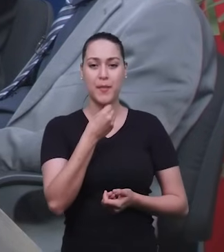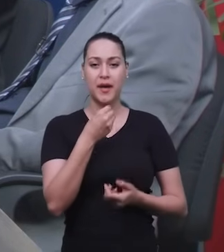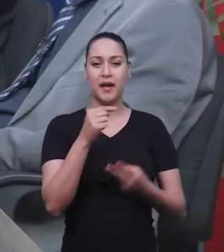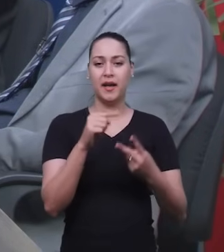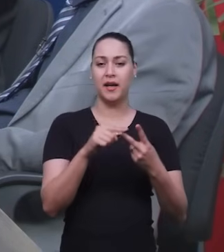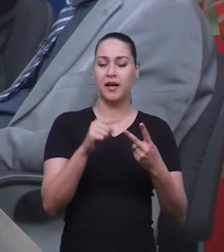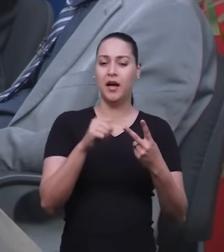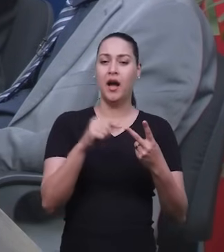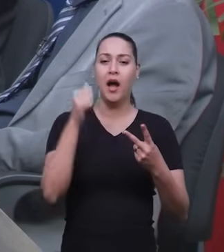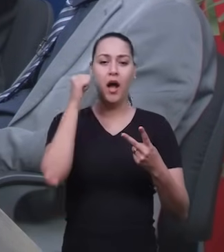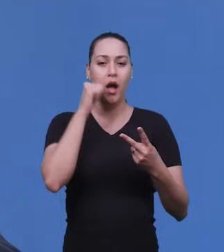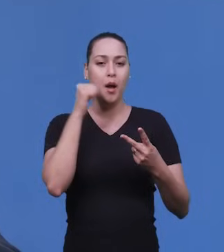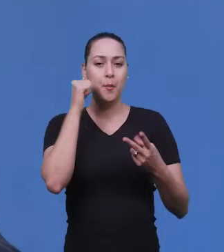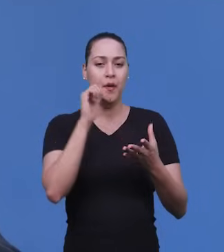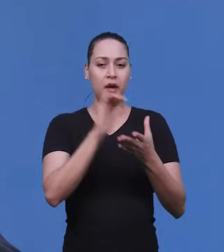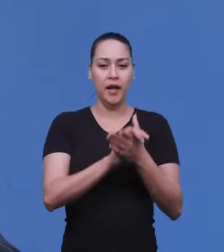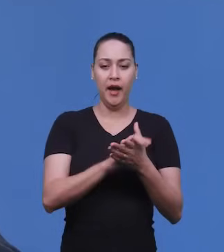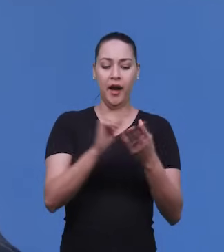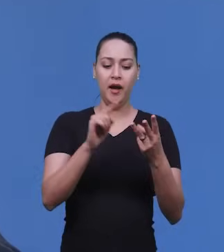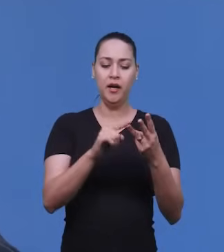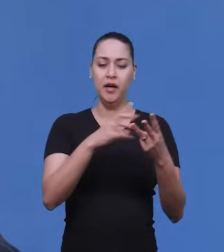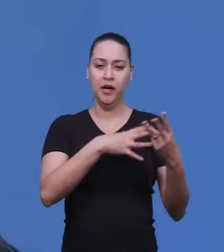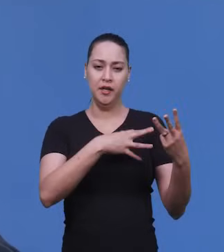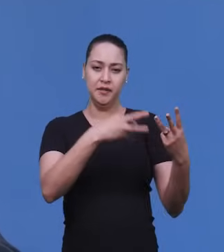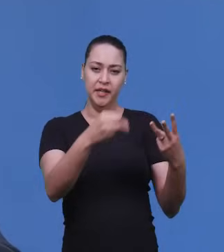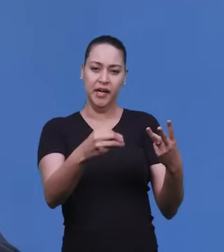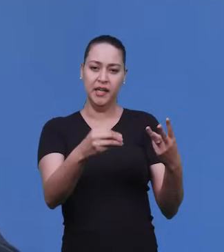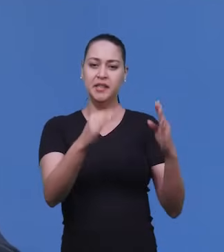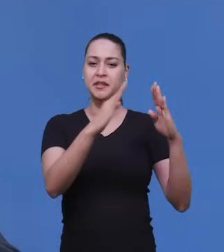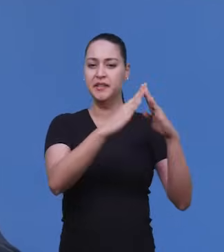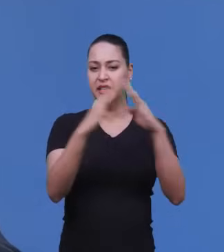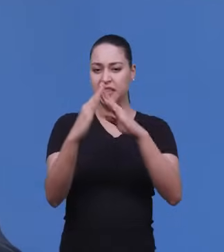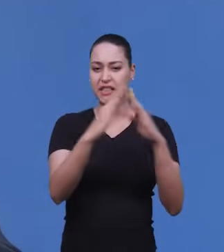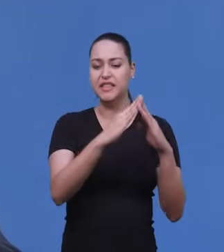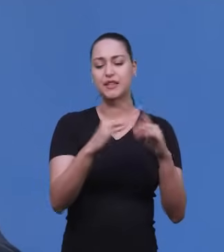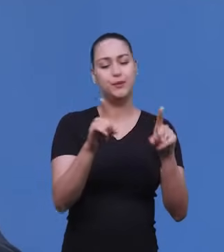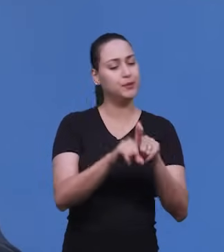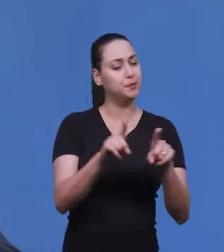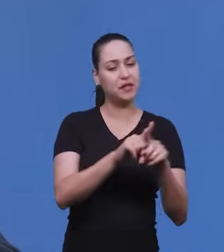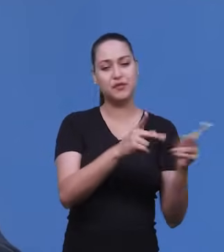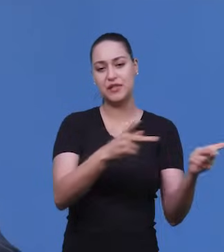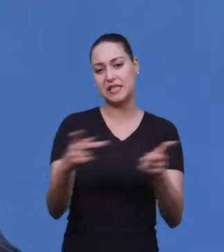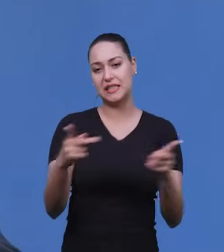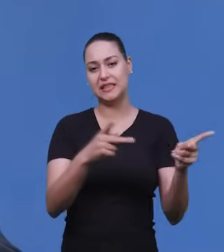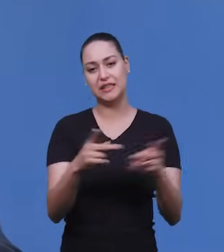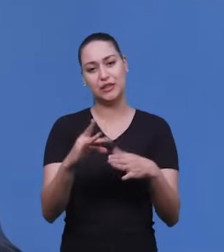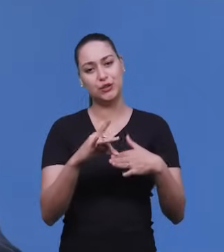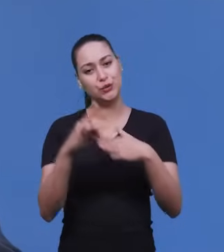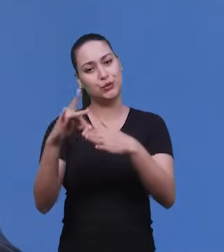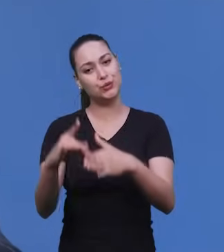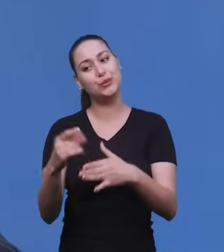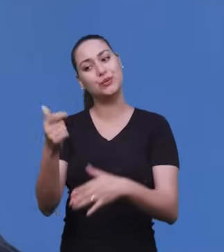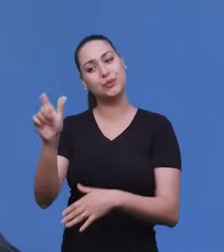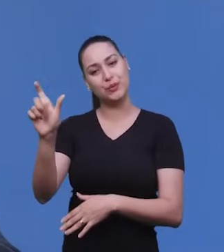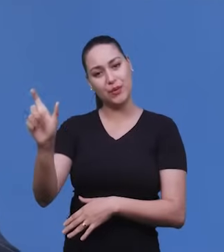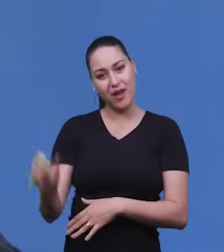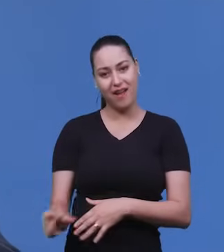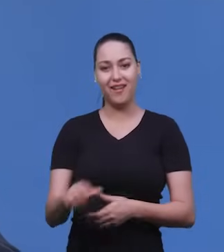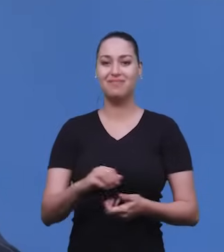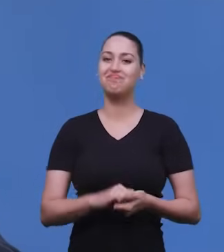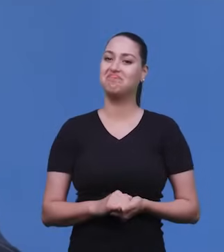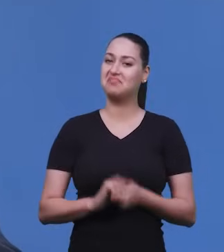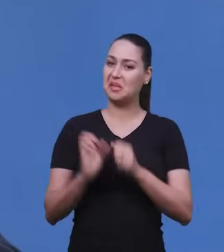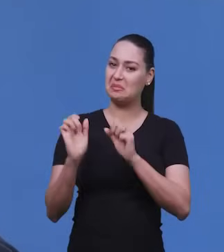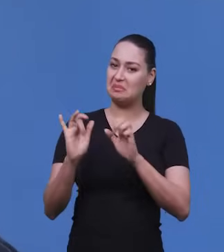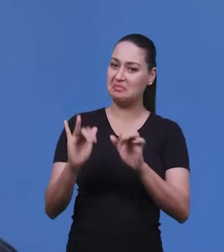a filha, e está levando vários visitantes junto com ele para receber uma bênção